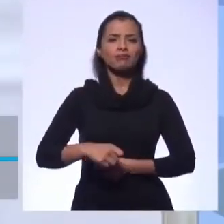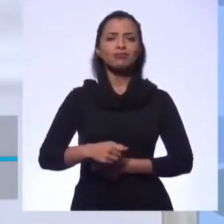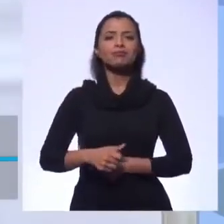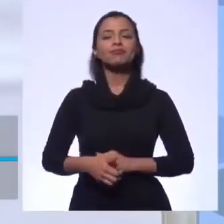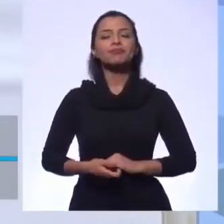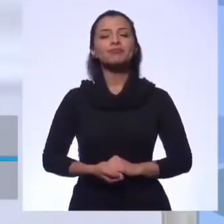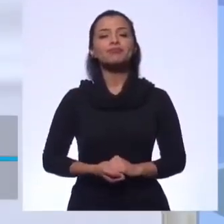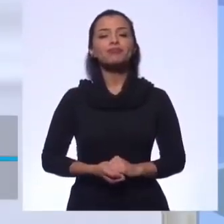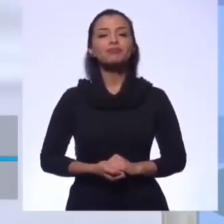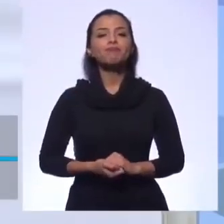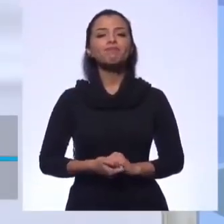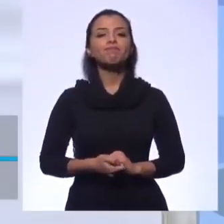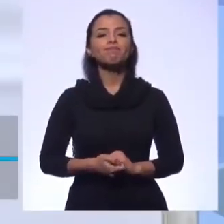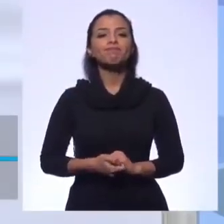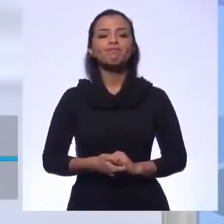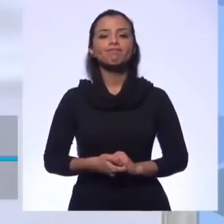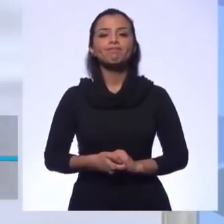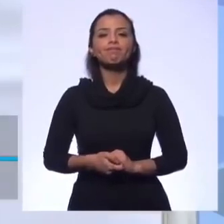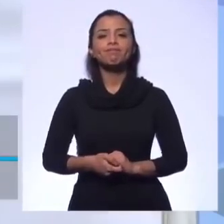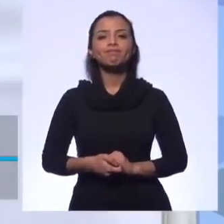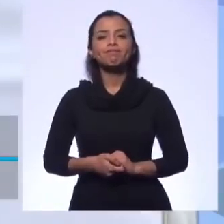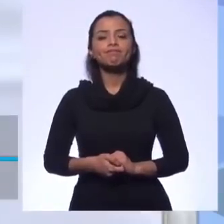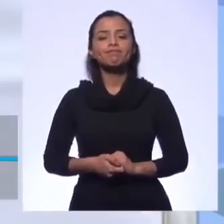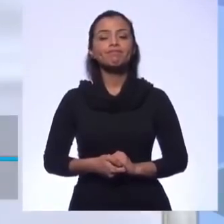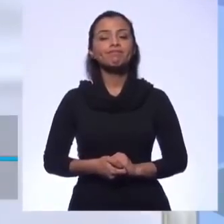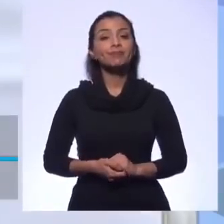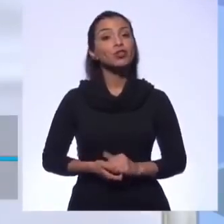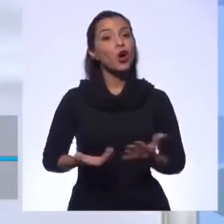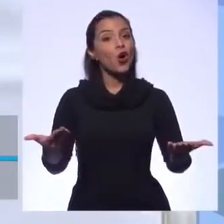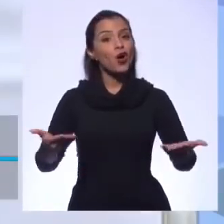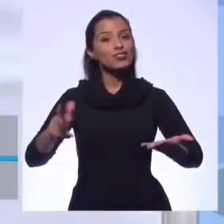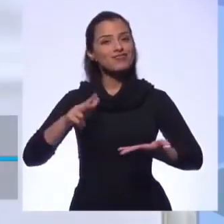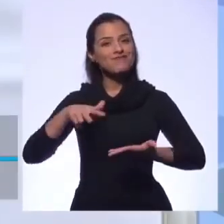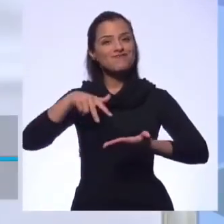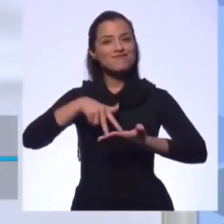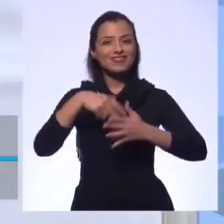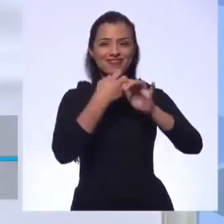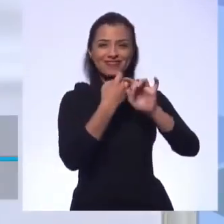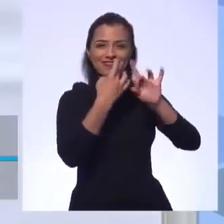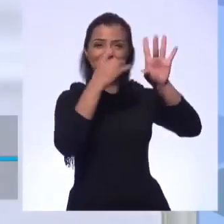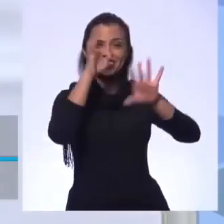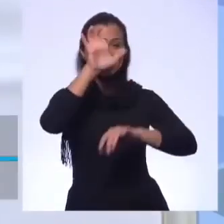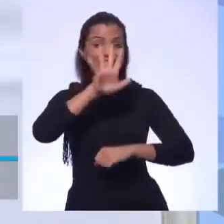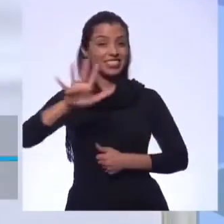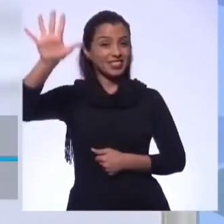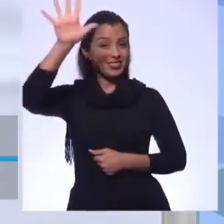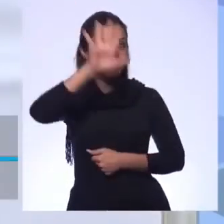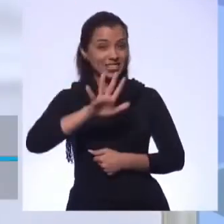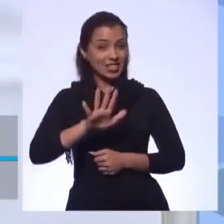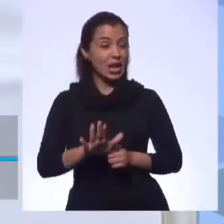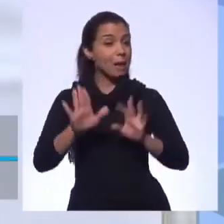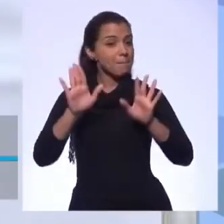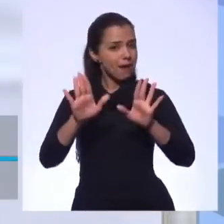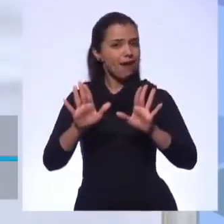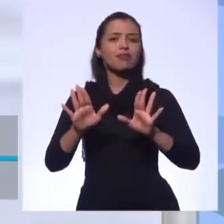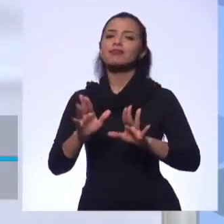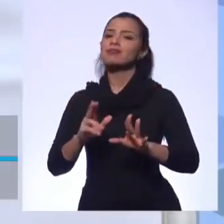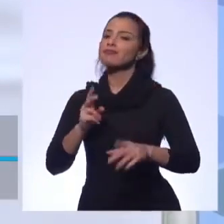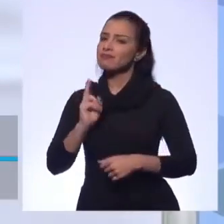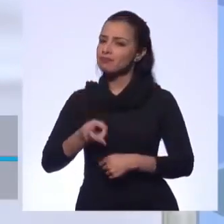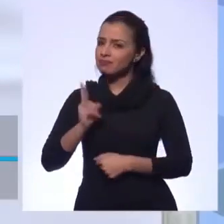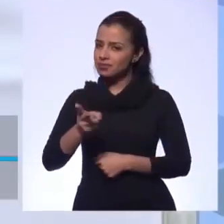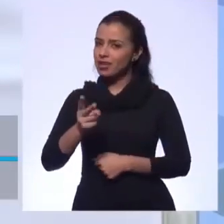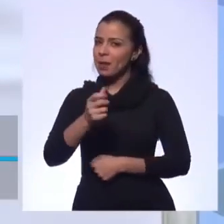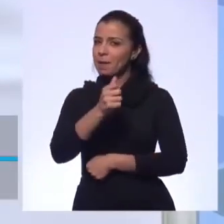ver, tá bom? Hoje temos o prazer de estar aqui falando para o estado inteiro, né? Mas somos professores, não deixamos de